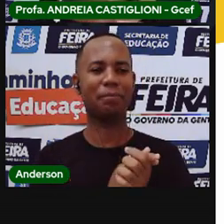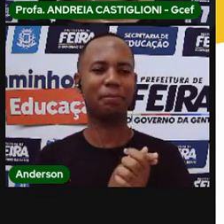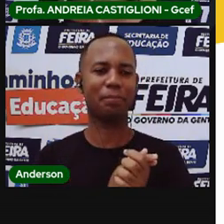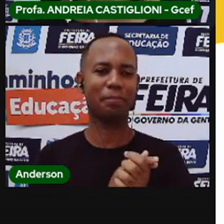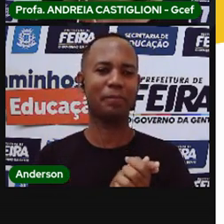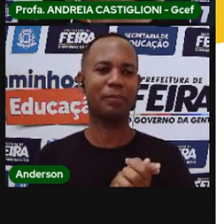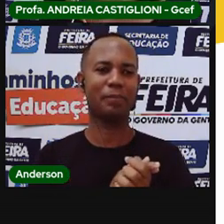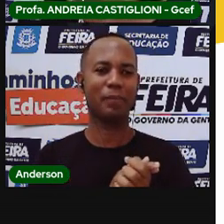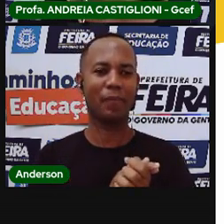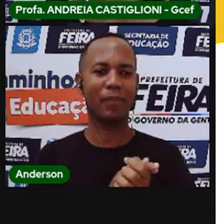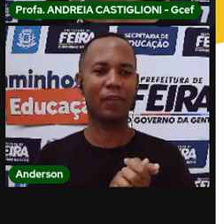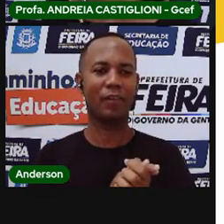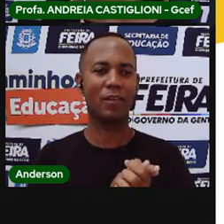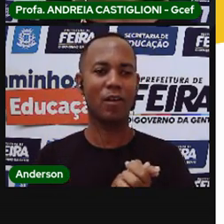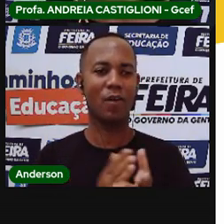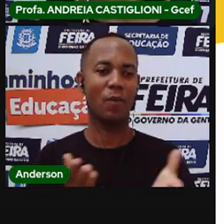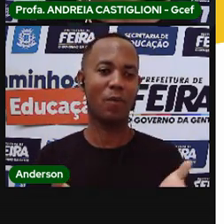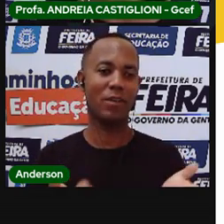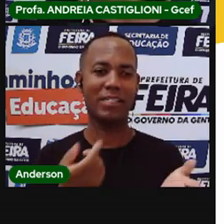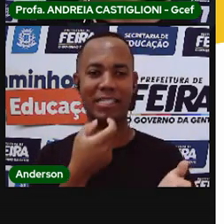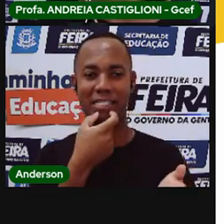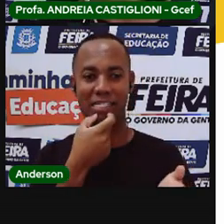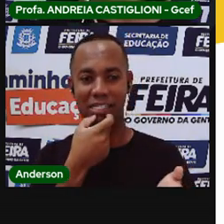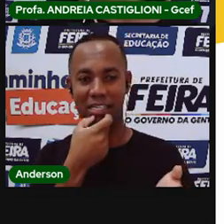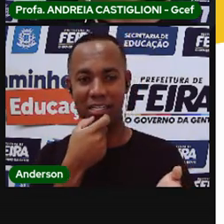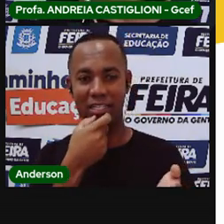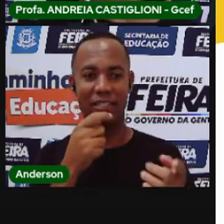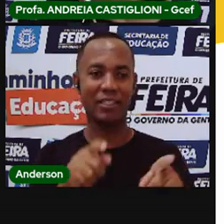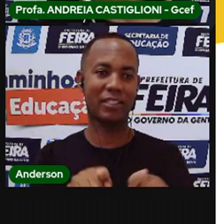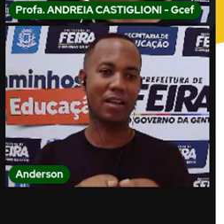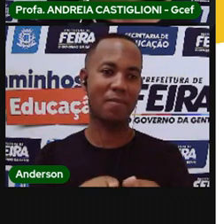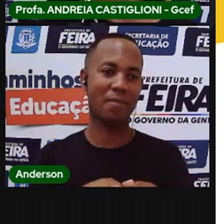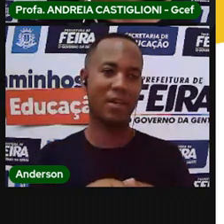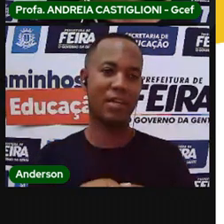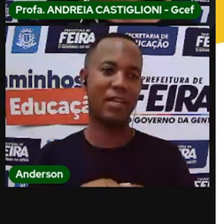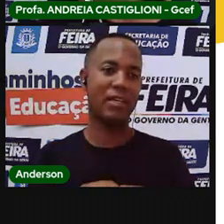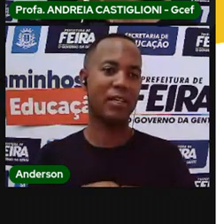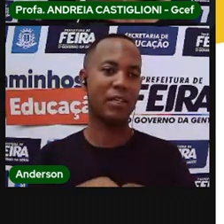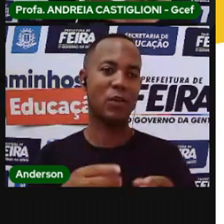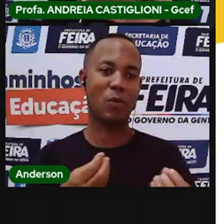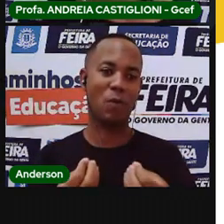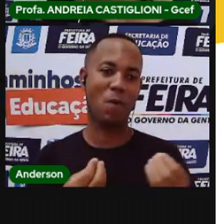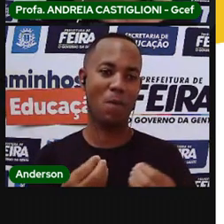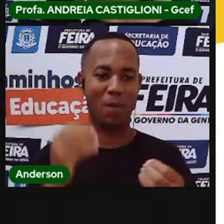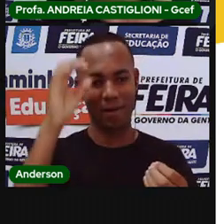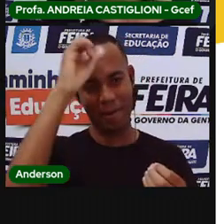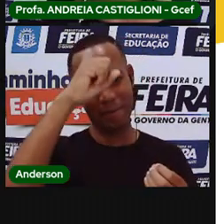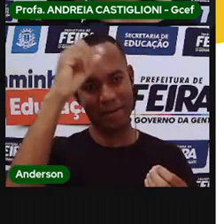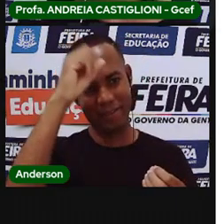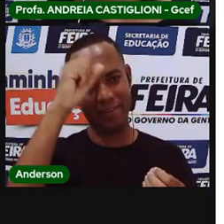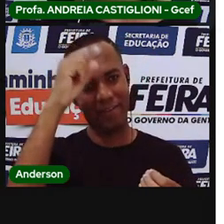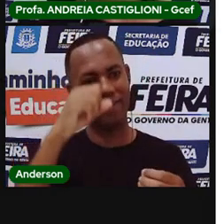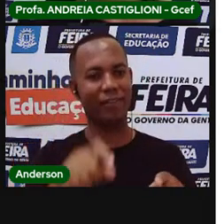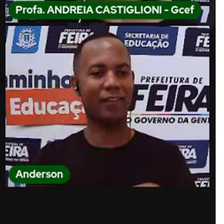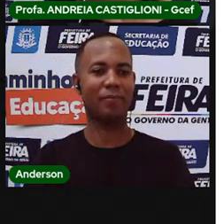Então, esse foi nosso English time, nosso momento também de inglês.